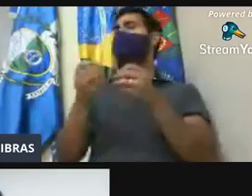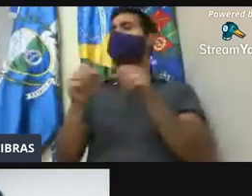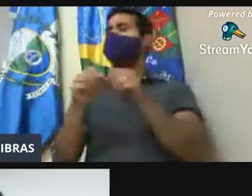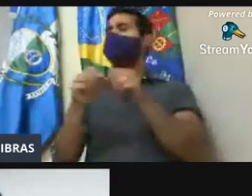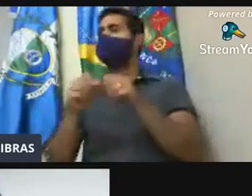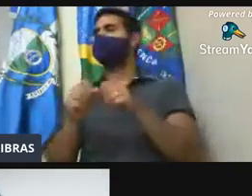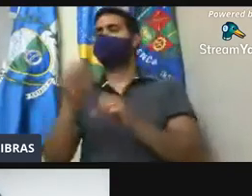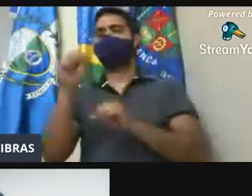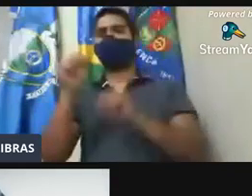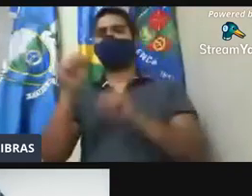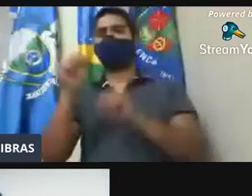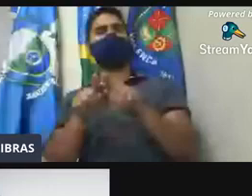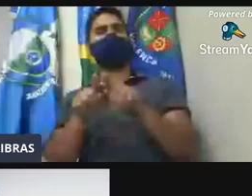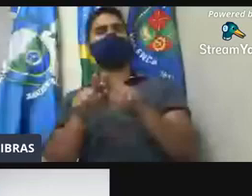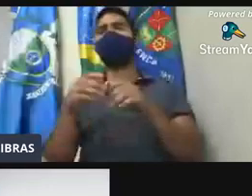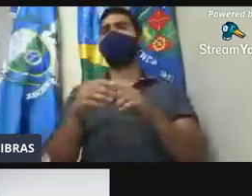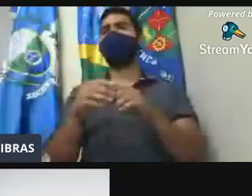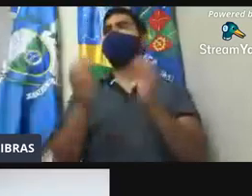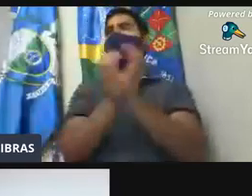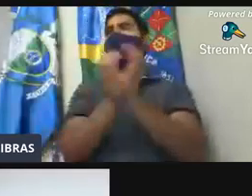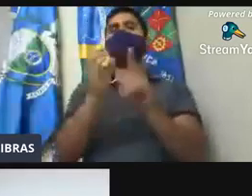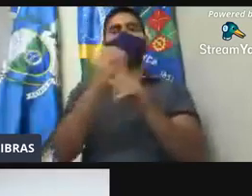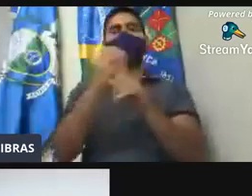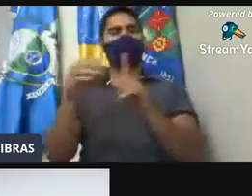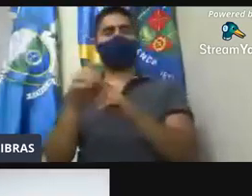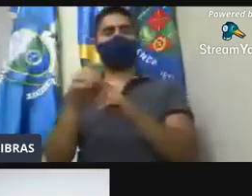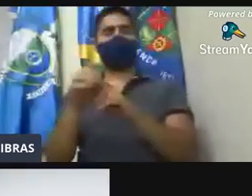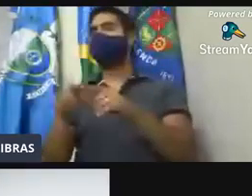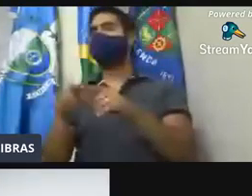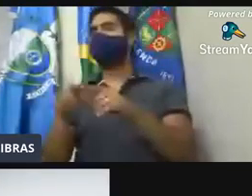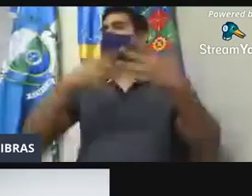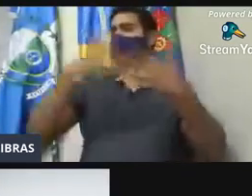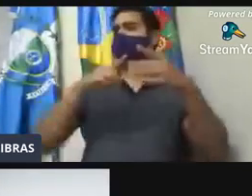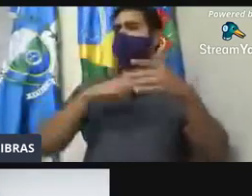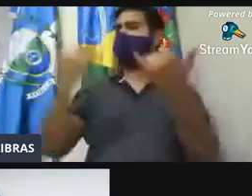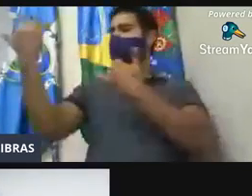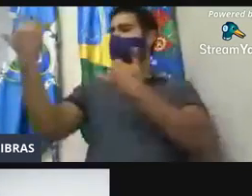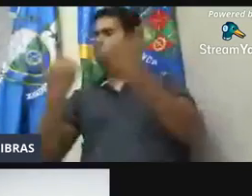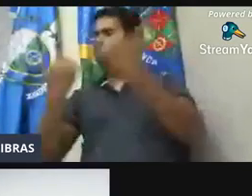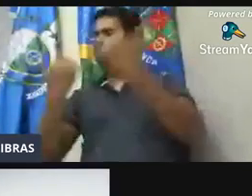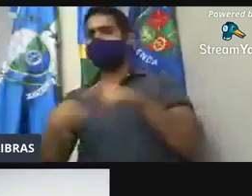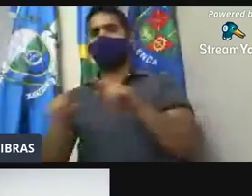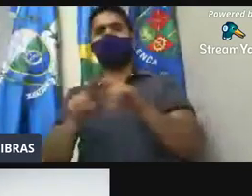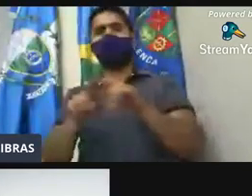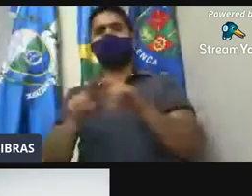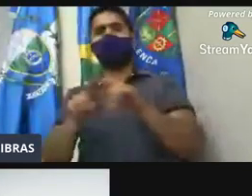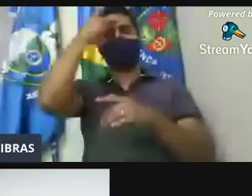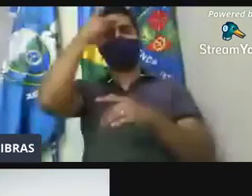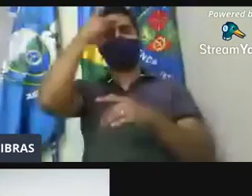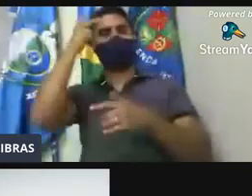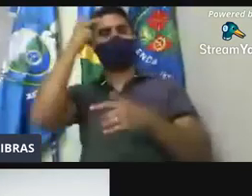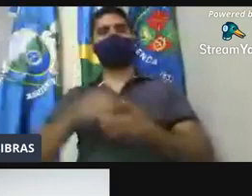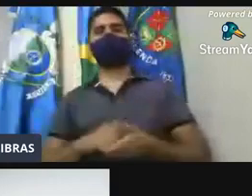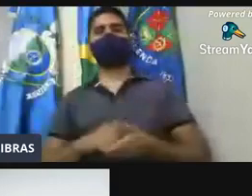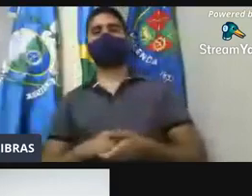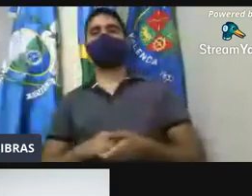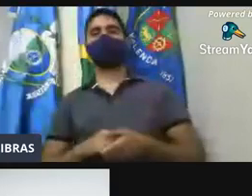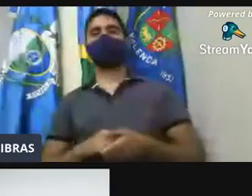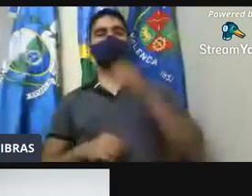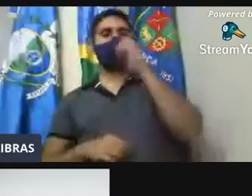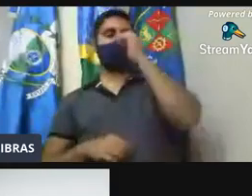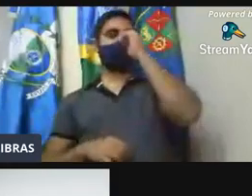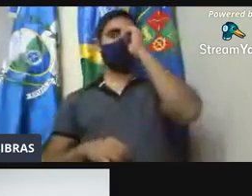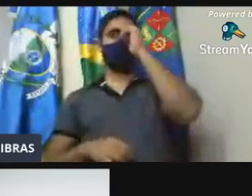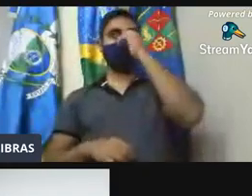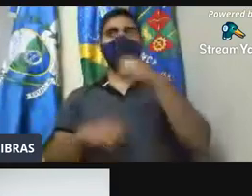setor cultural. Considerando os princípios de transparência e acesso à informação, bem como a adequação do serviço público de qualidade, prevalecendo o princípio da eficácia, requer